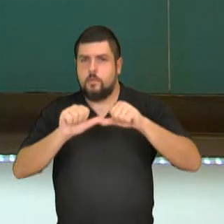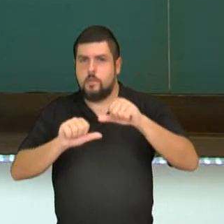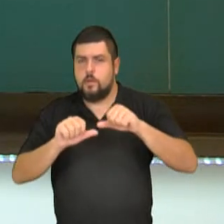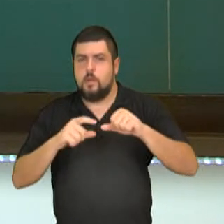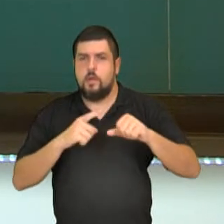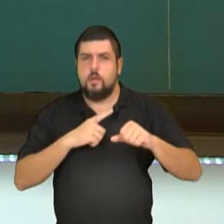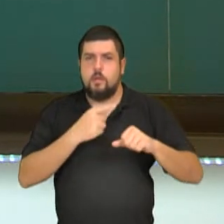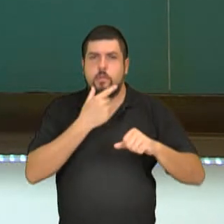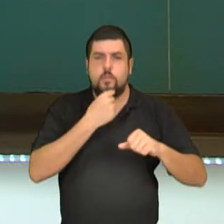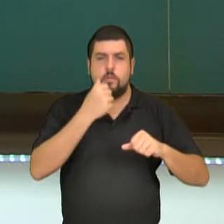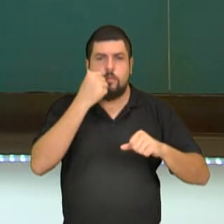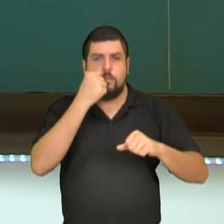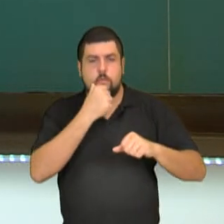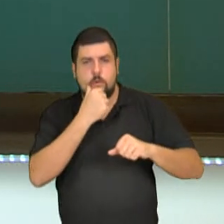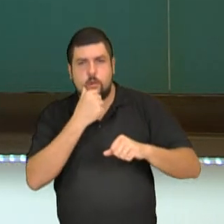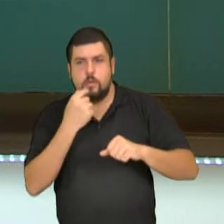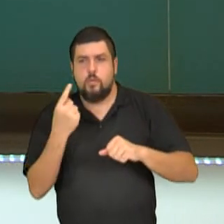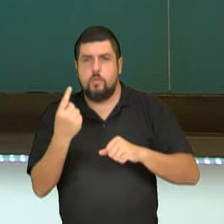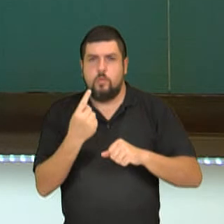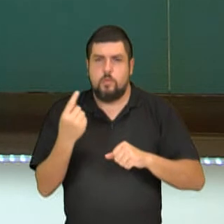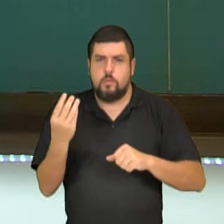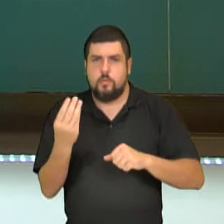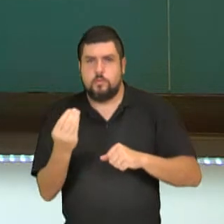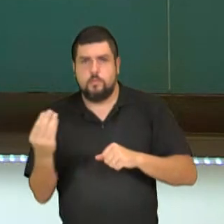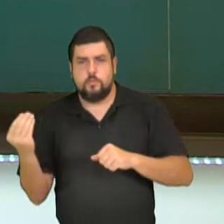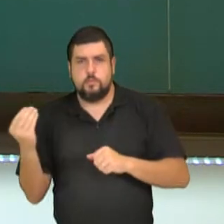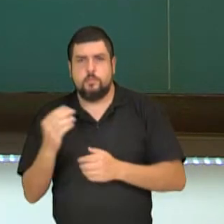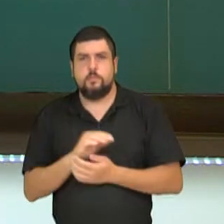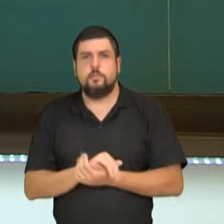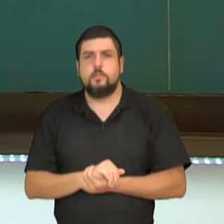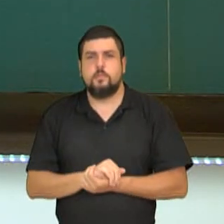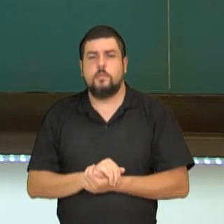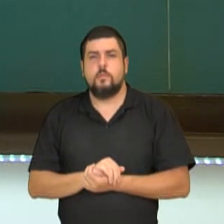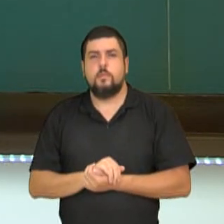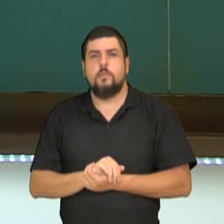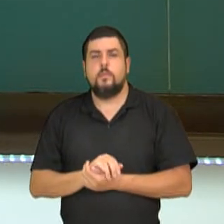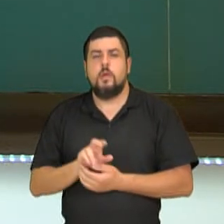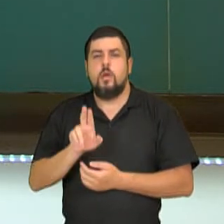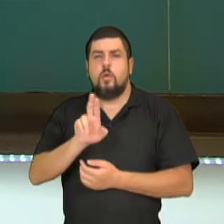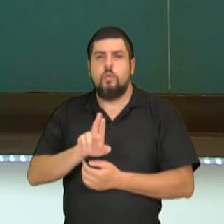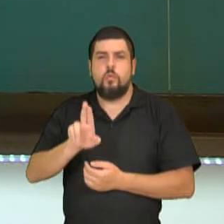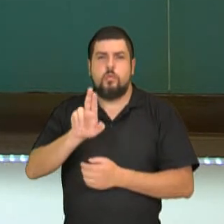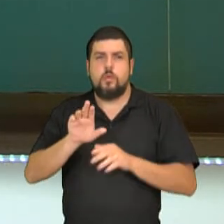o masculino, feminino, singular ou plural, que são utilizadas de acordo com